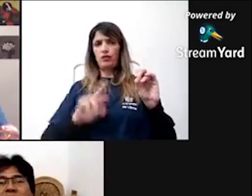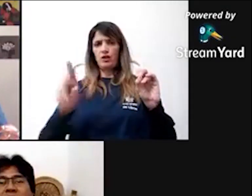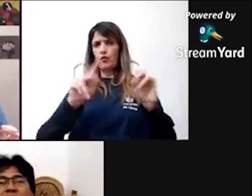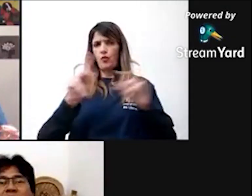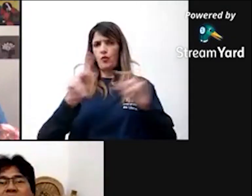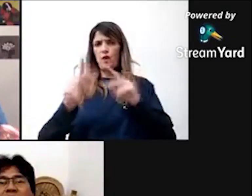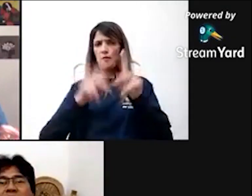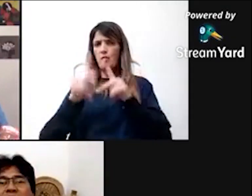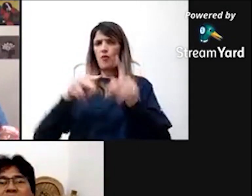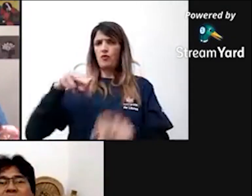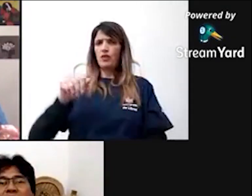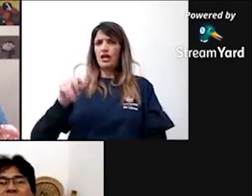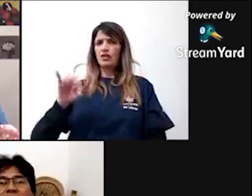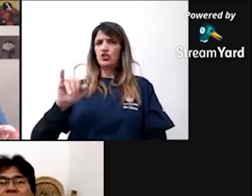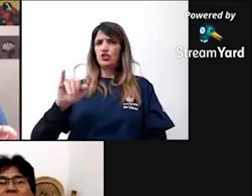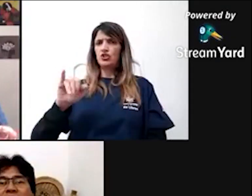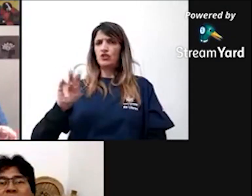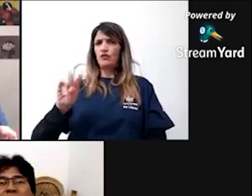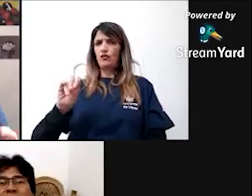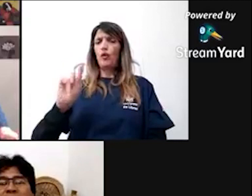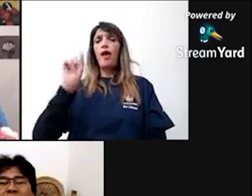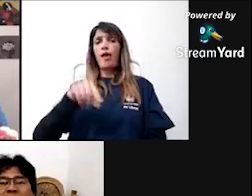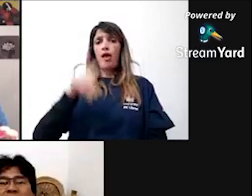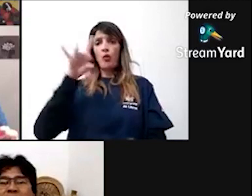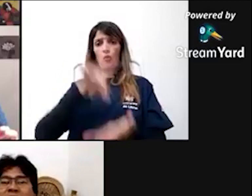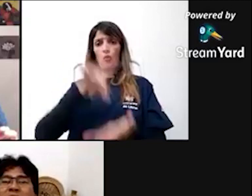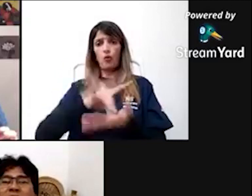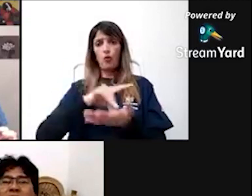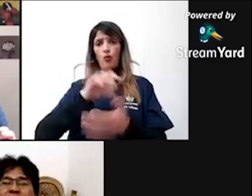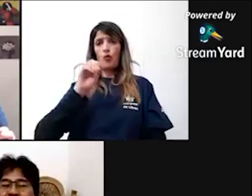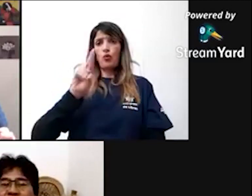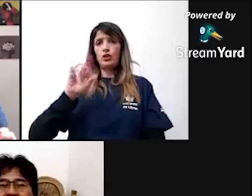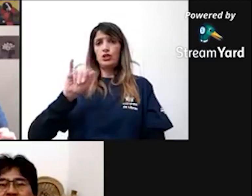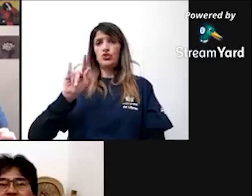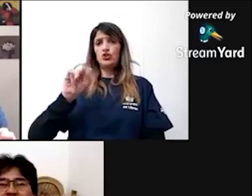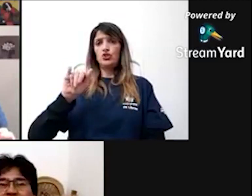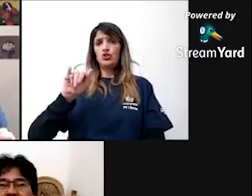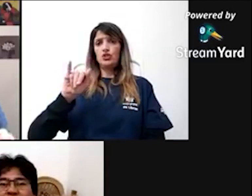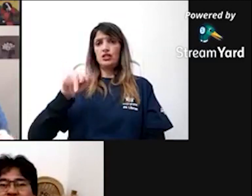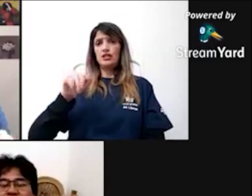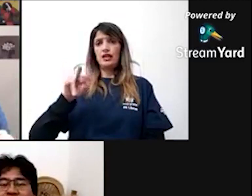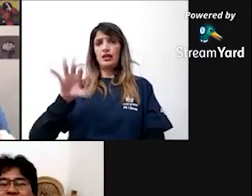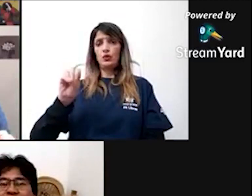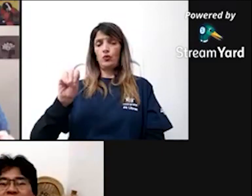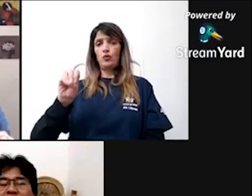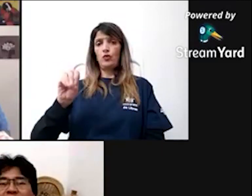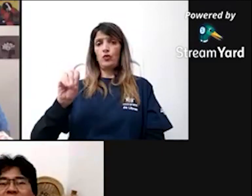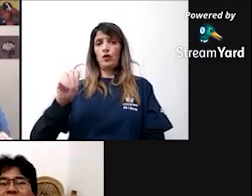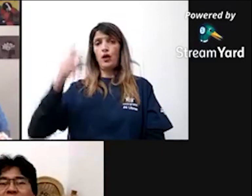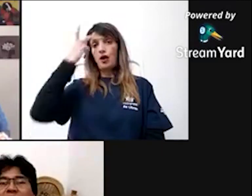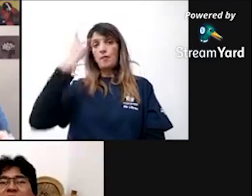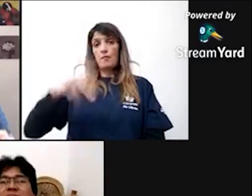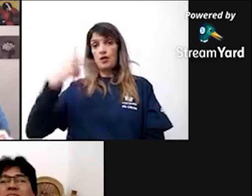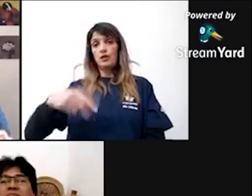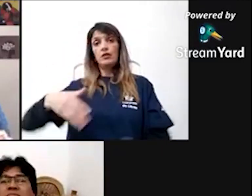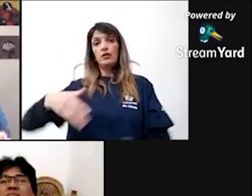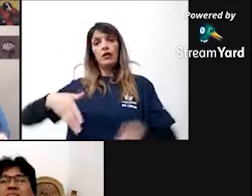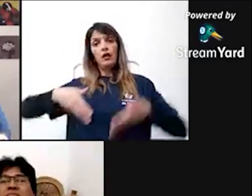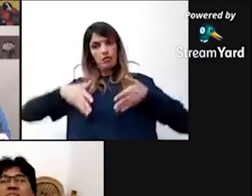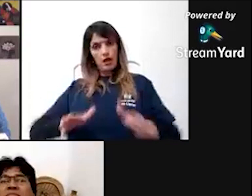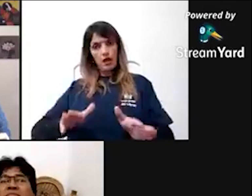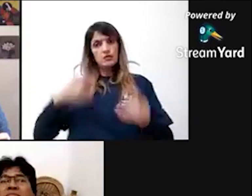povos originários. O nativo é aquele que nasce num lugar. Os paulistanos são paulistanos porque nasceram em São